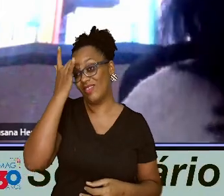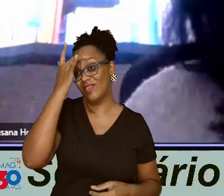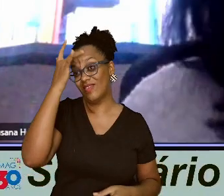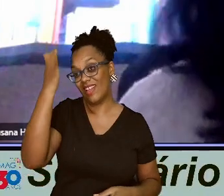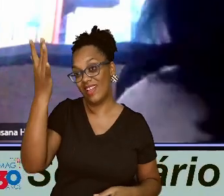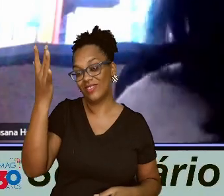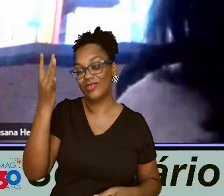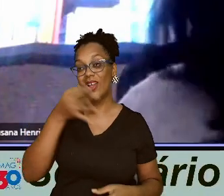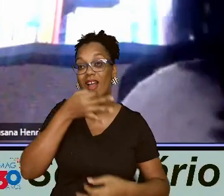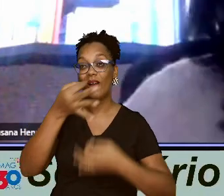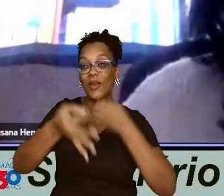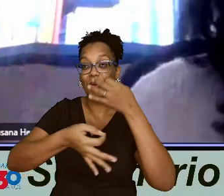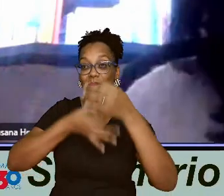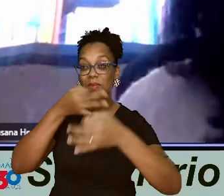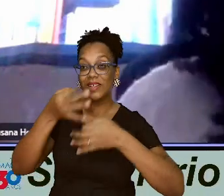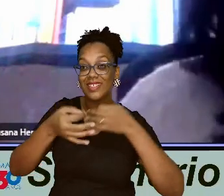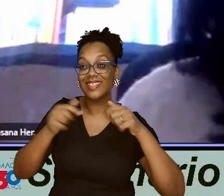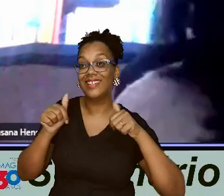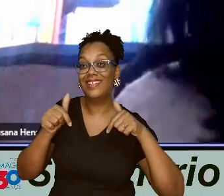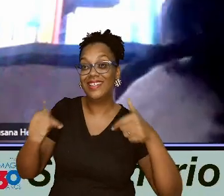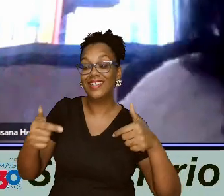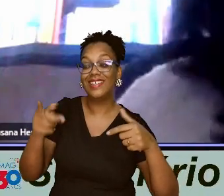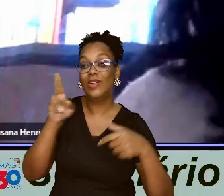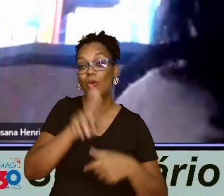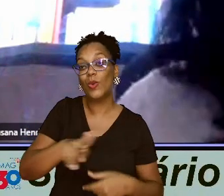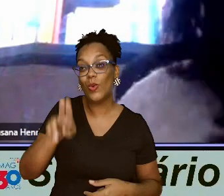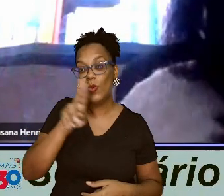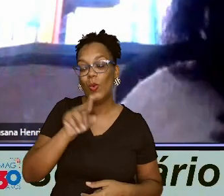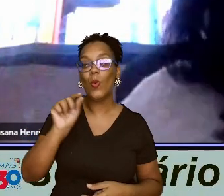argumentação, e vai fazer com que você possa utilizar